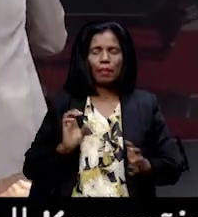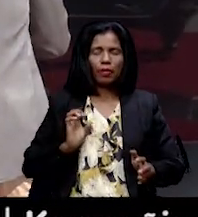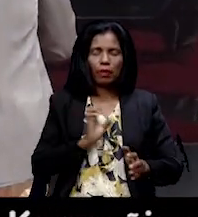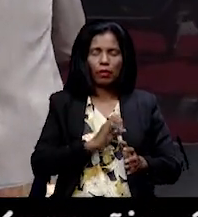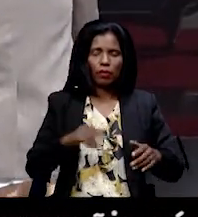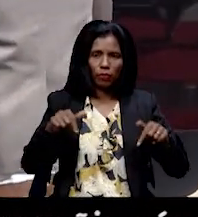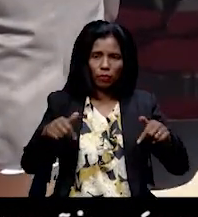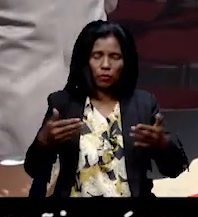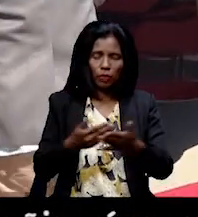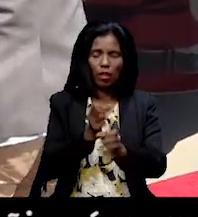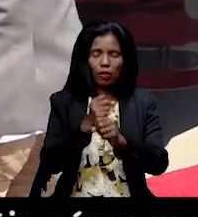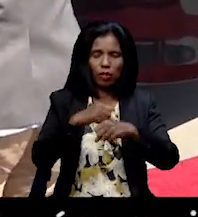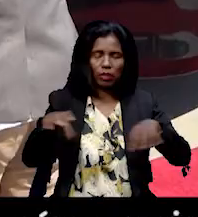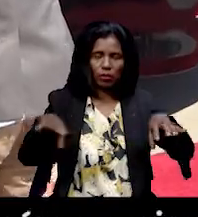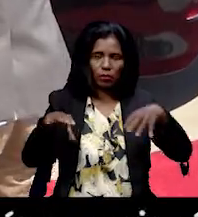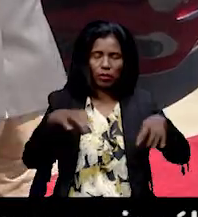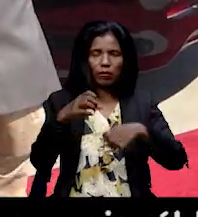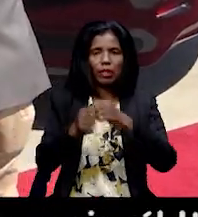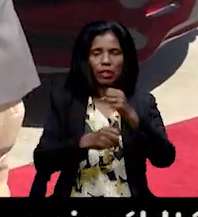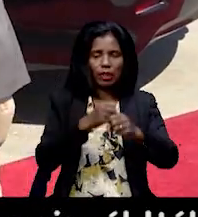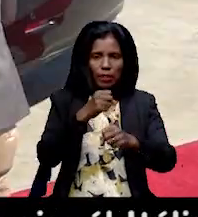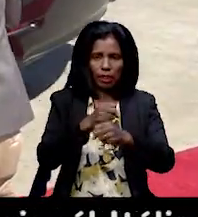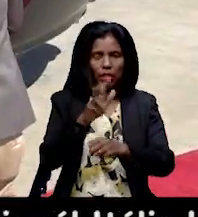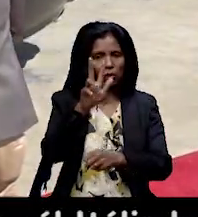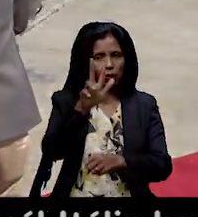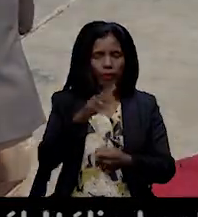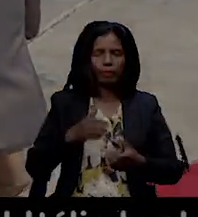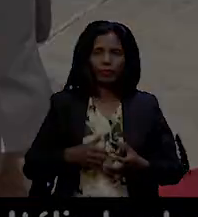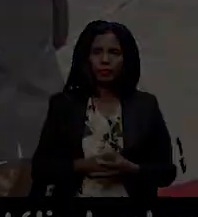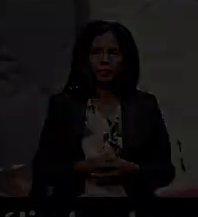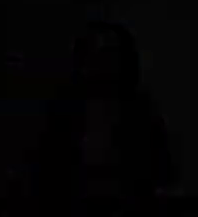iha Timor-Leste durante Tinantolu. Bem-vinda, Ximenes. Ziamen.